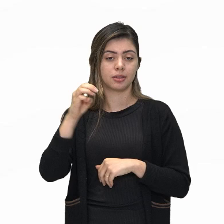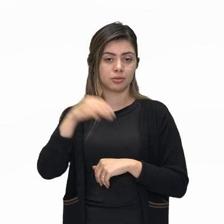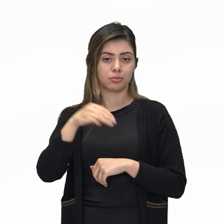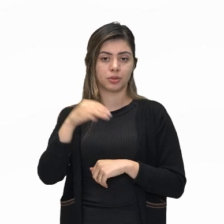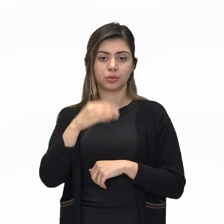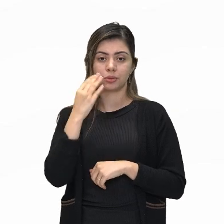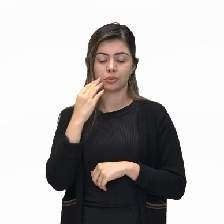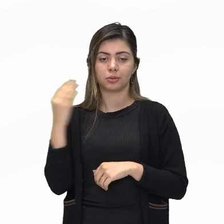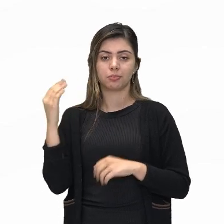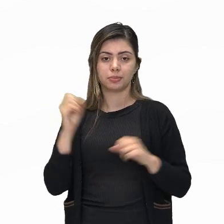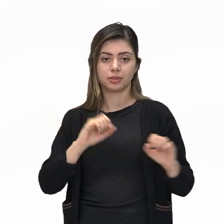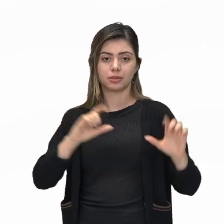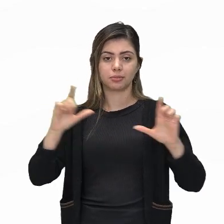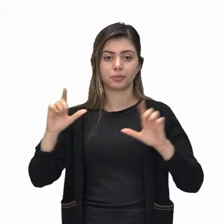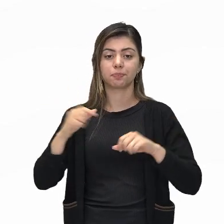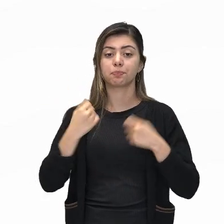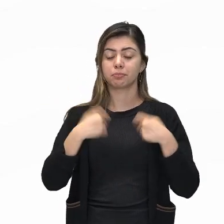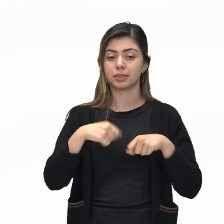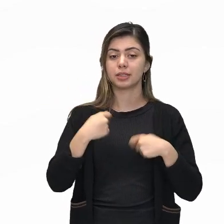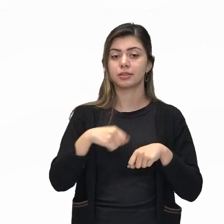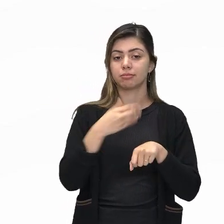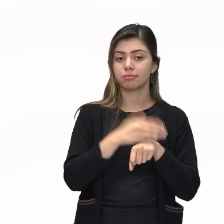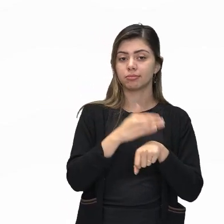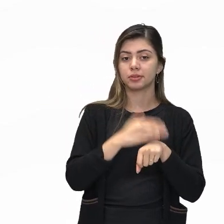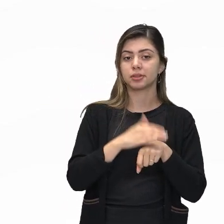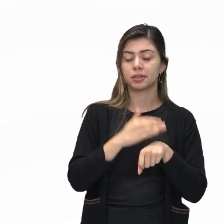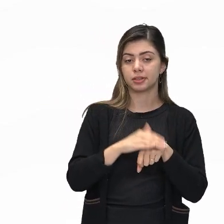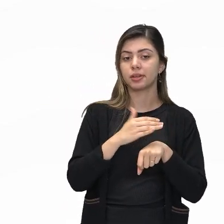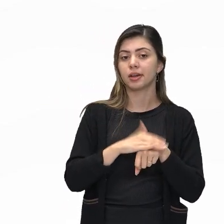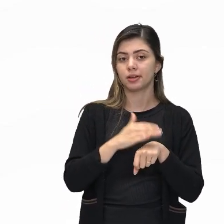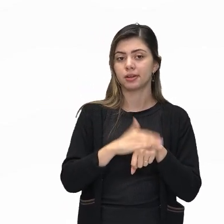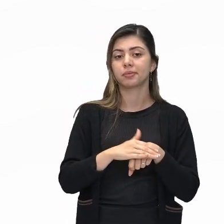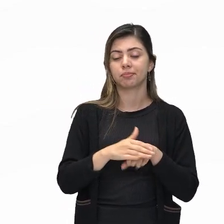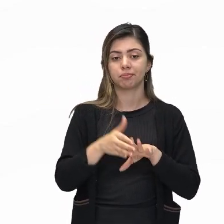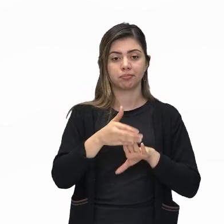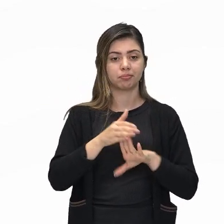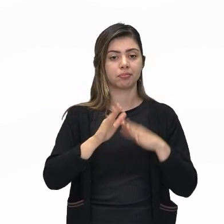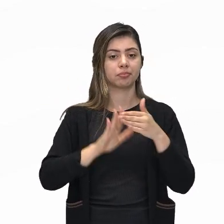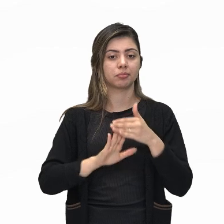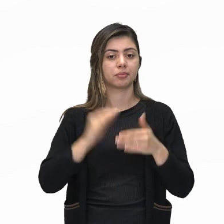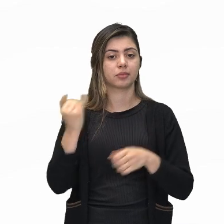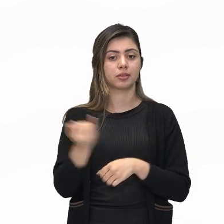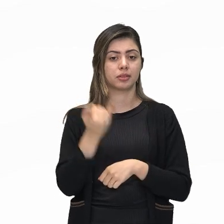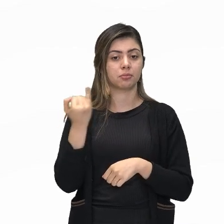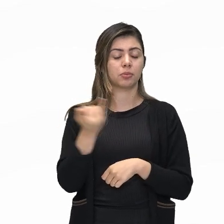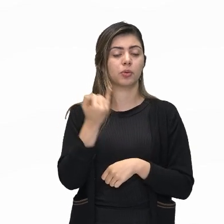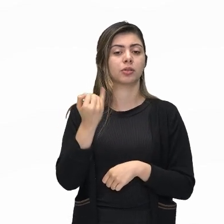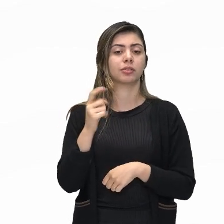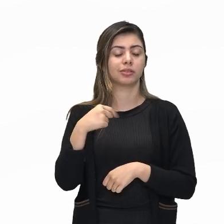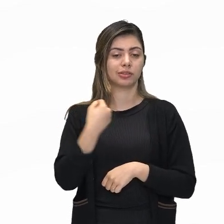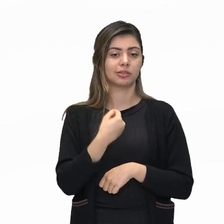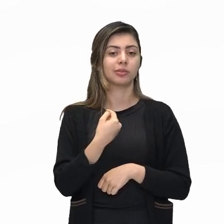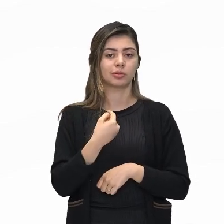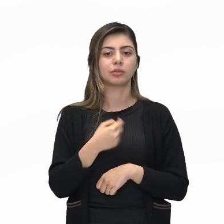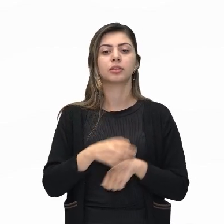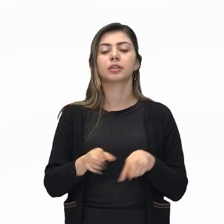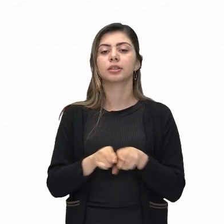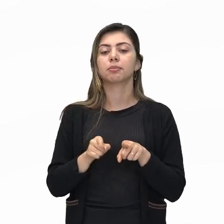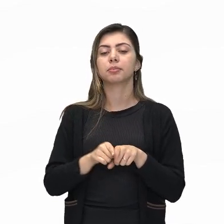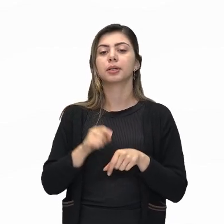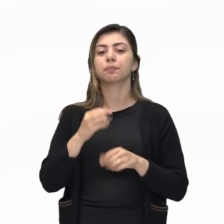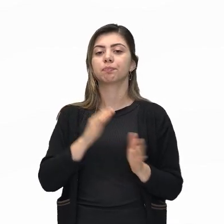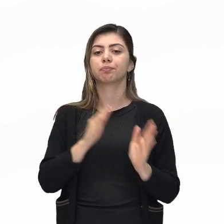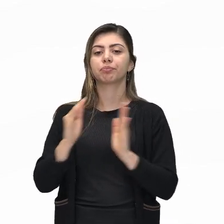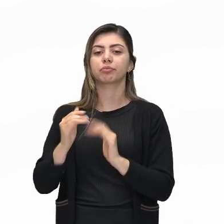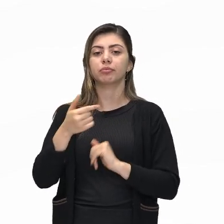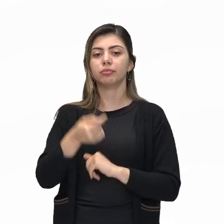ver aí na imagem, de atividade física aeróbica de moderada intensidade, é bastante interessante para te tornar ativo, de 75 a